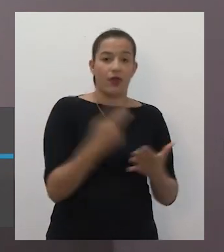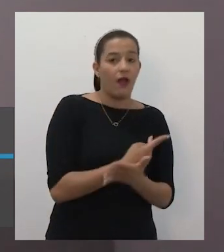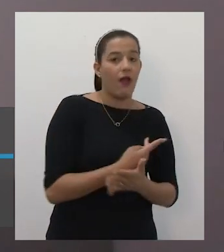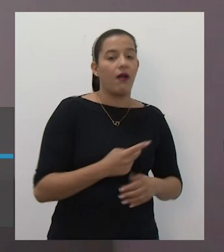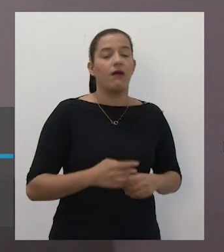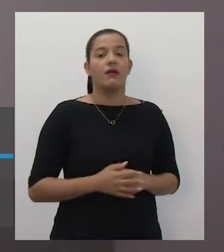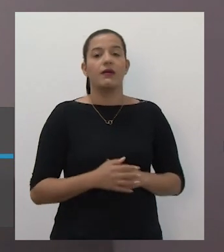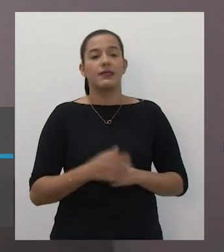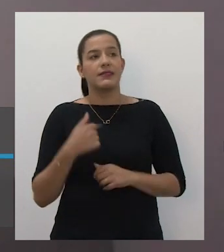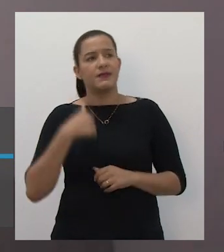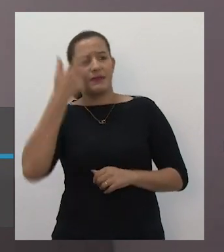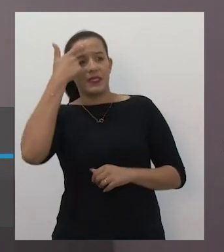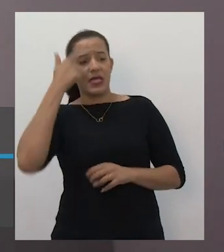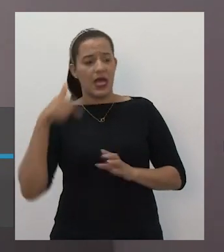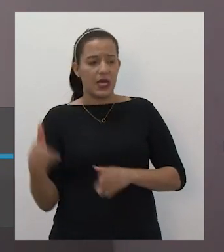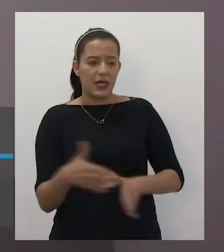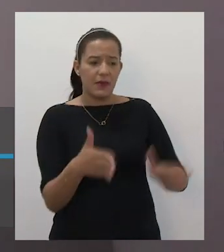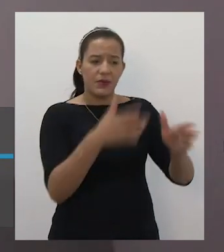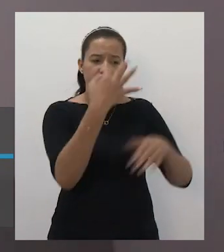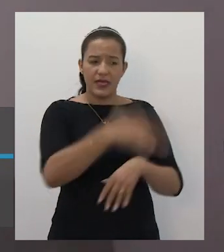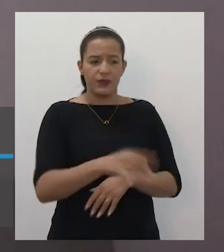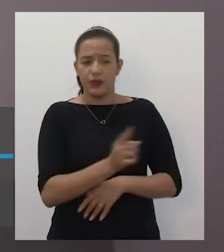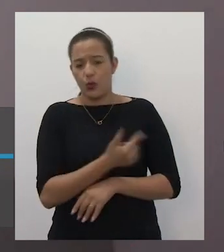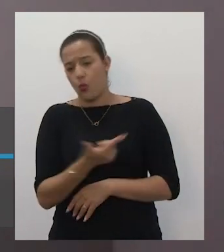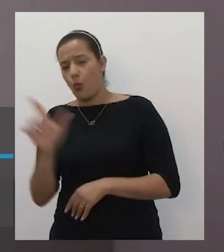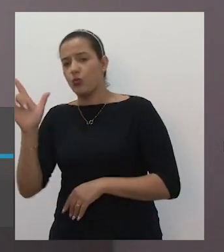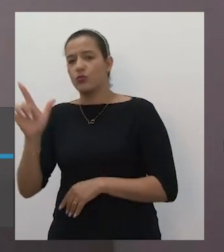caminho certo. Então,